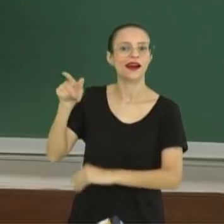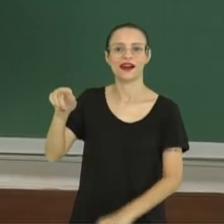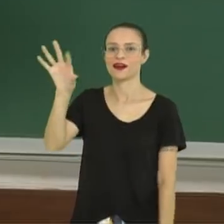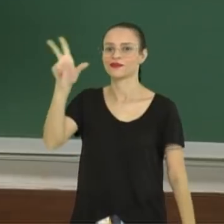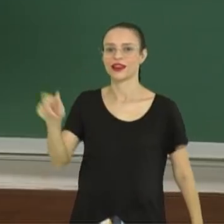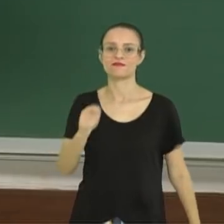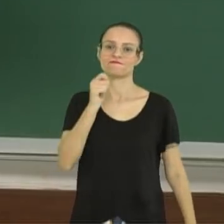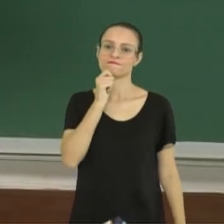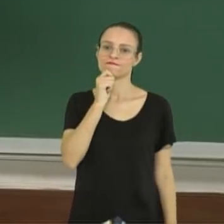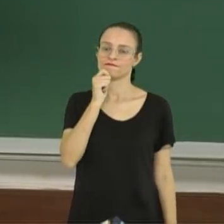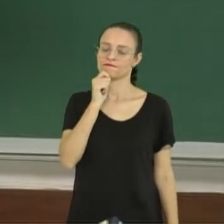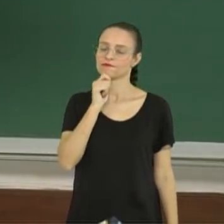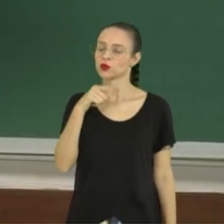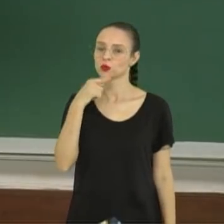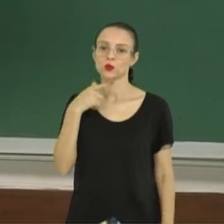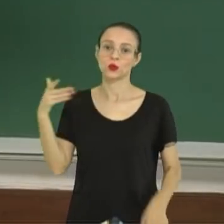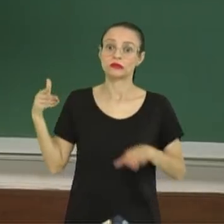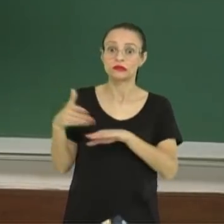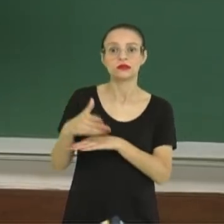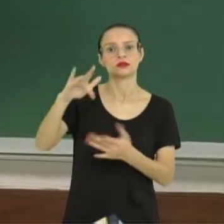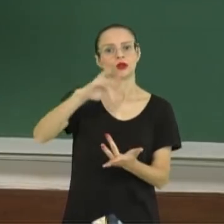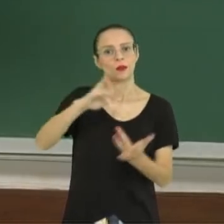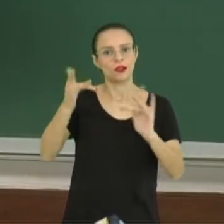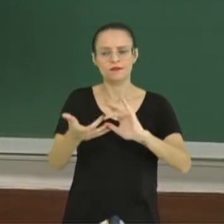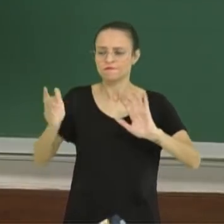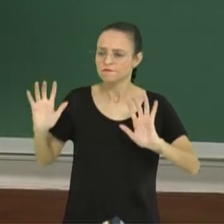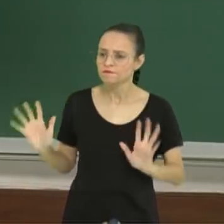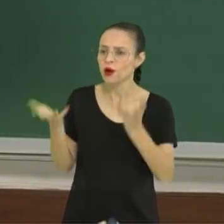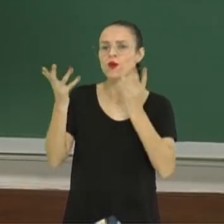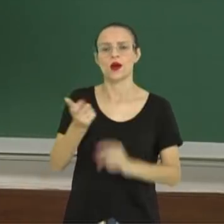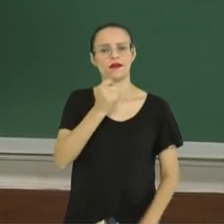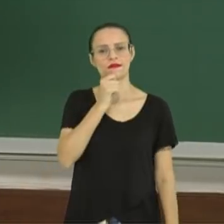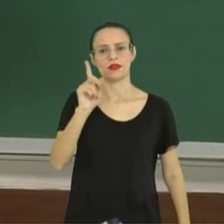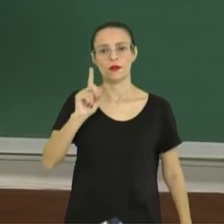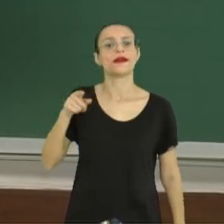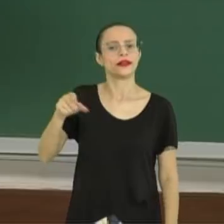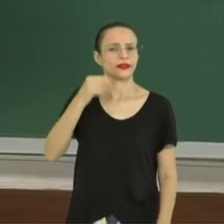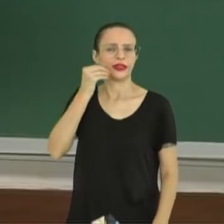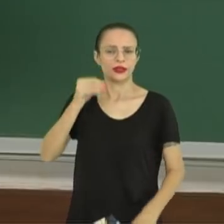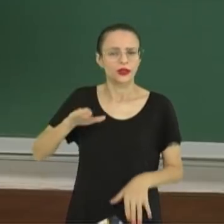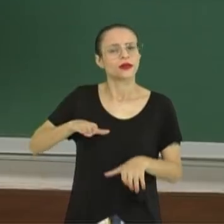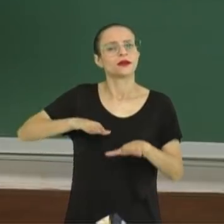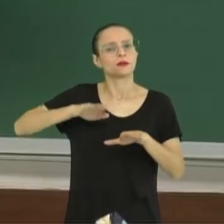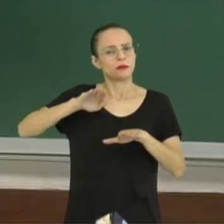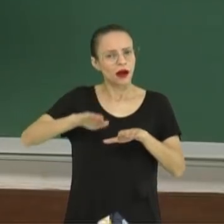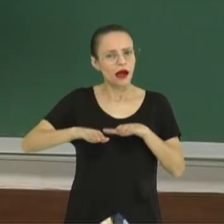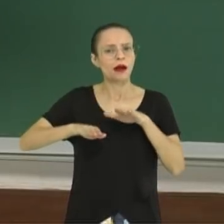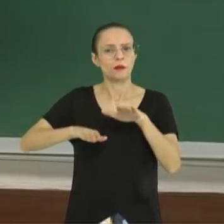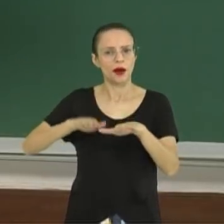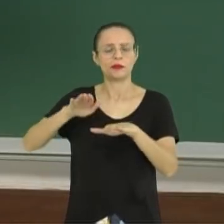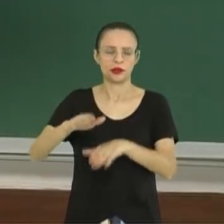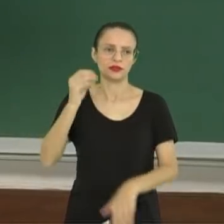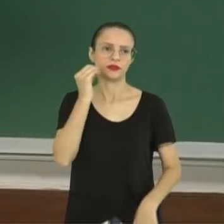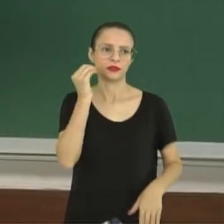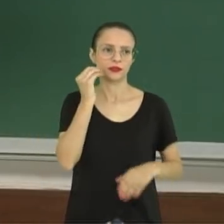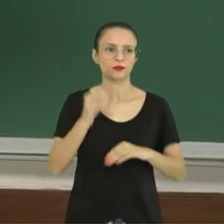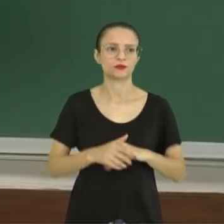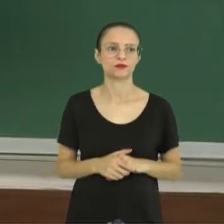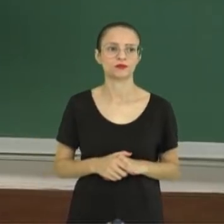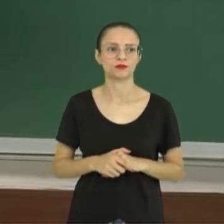está em condições de ingressar nessa globalização com força total. Vem tentando isso, né, com essas novas